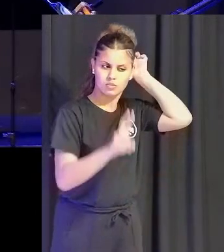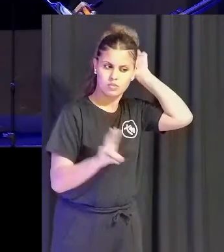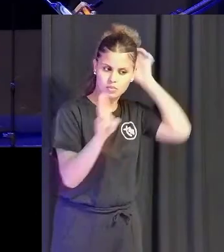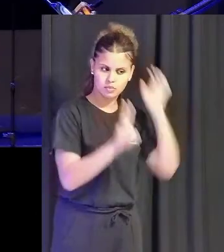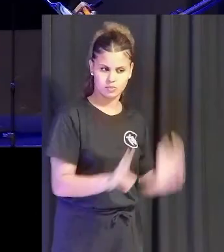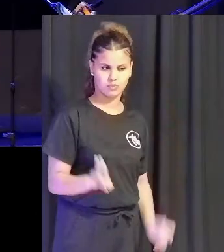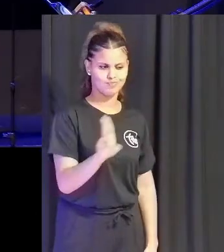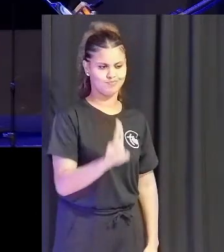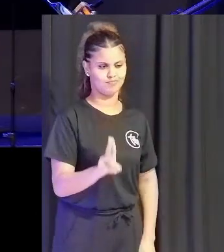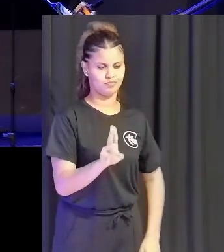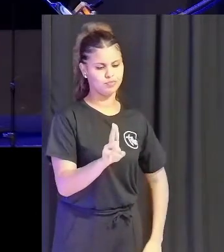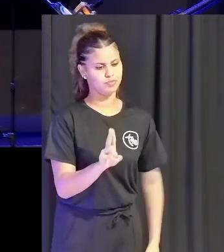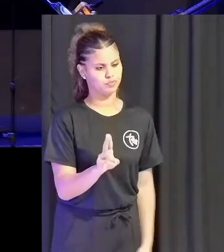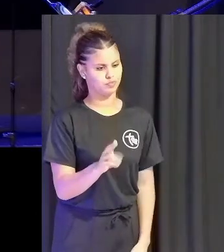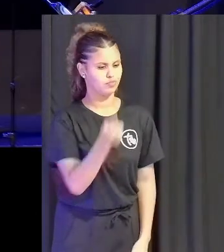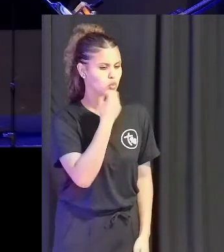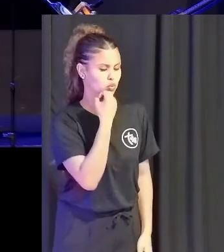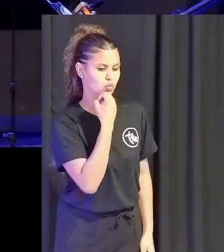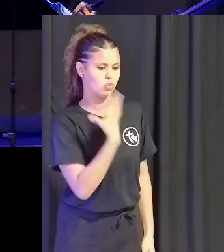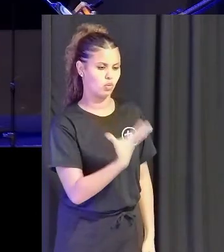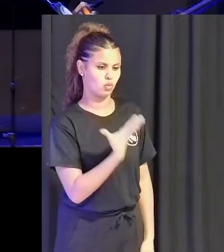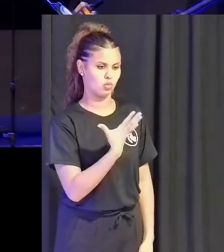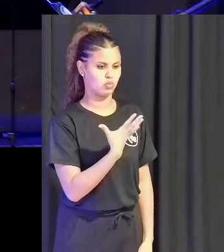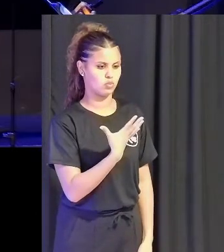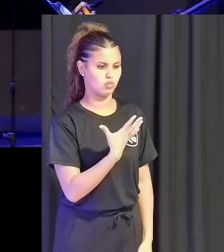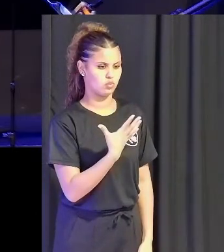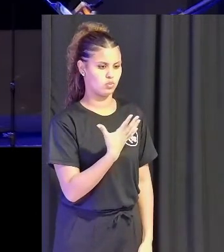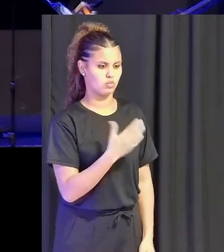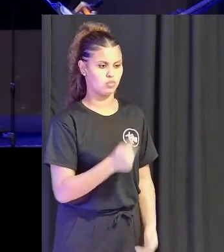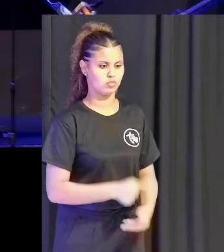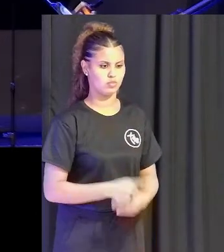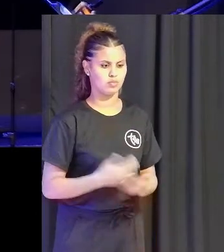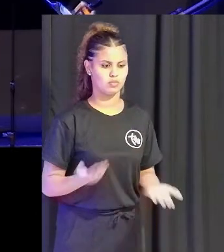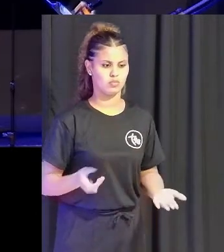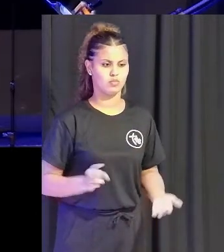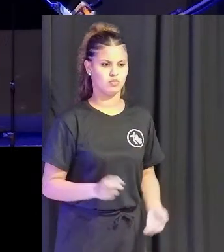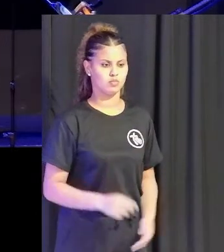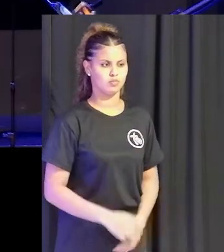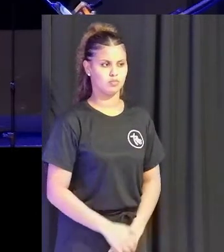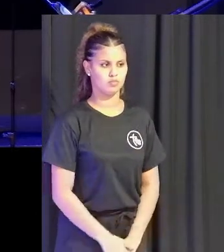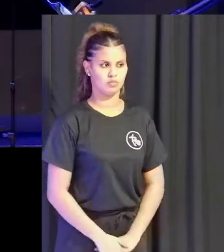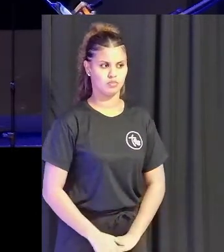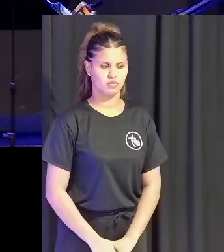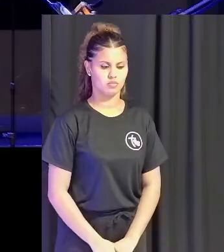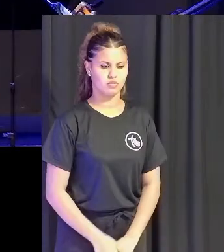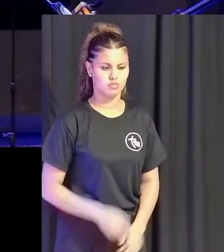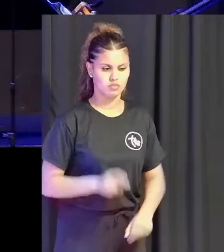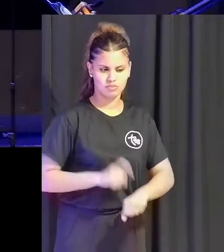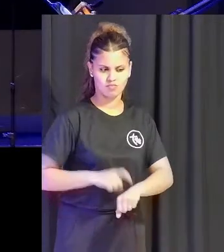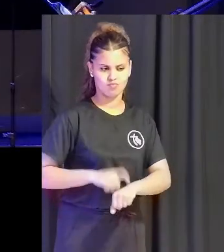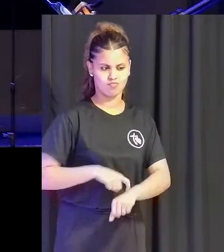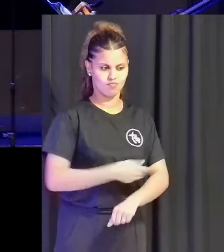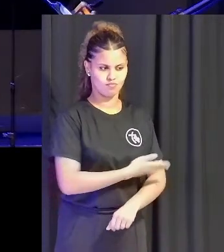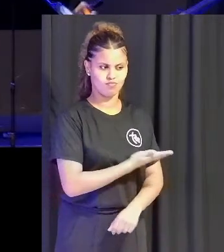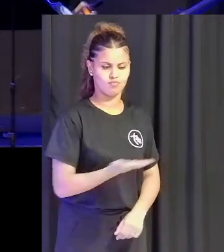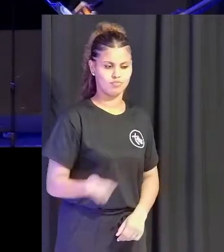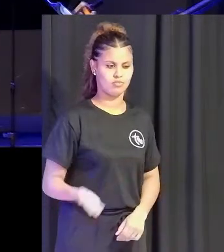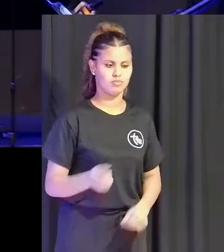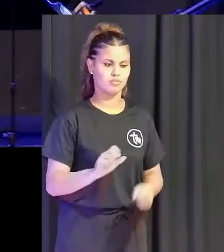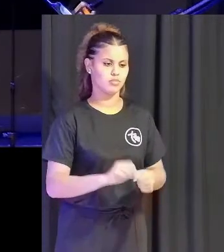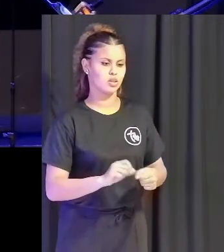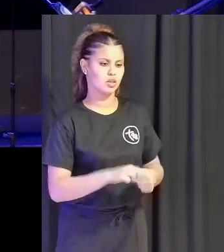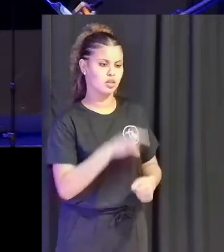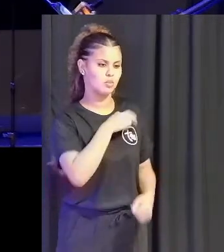esse método lá em Porto Alegre. Então, à medida que vocês, como igreja, estão fazendo missões, estão ensinando